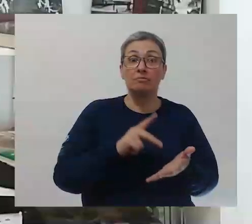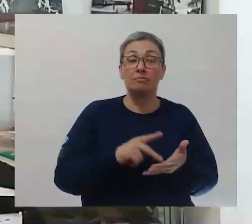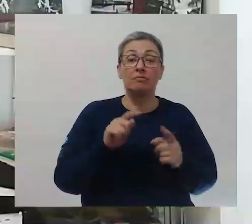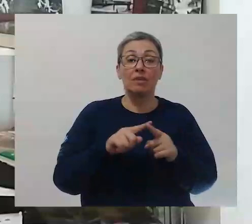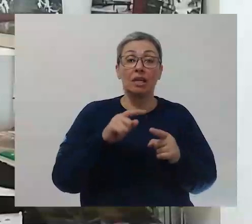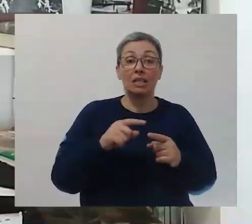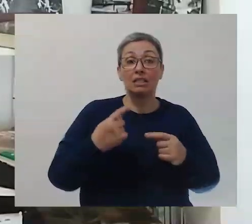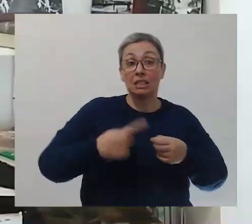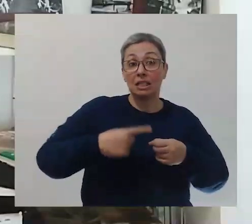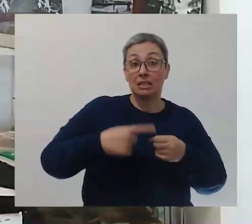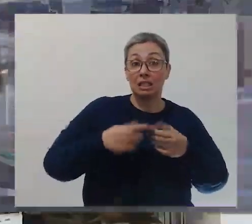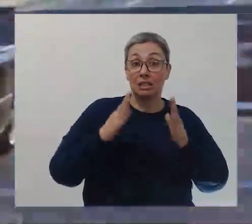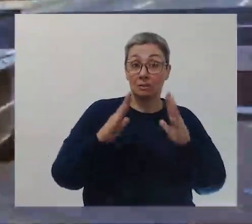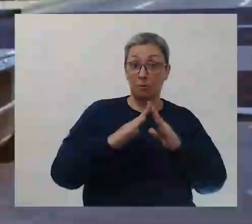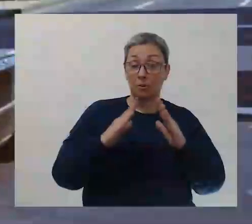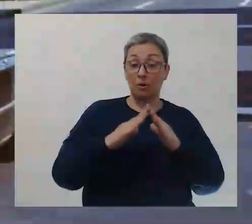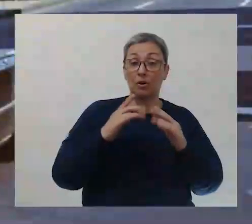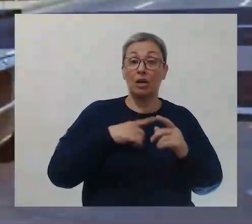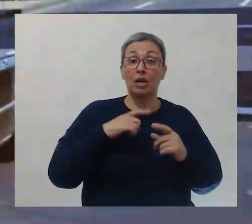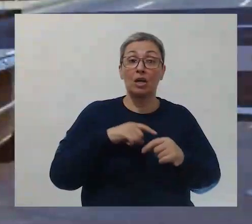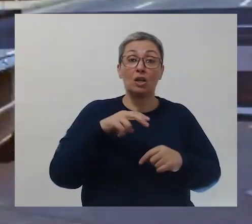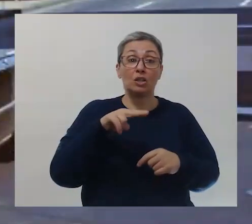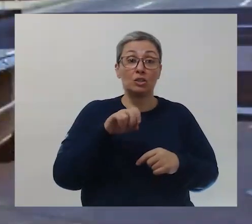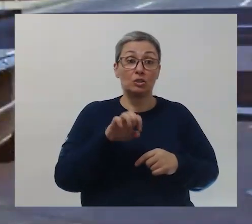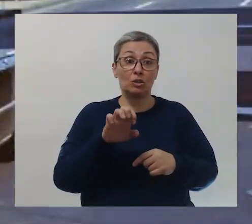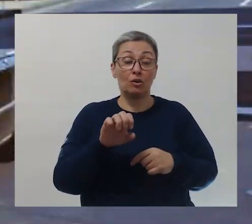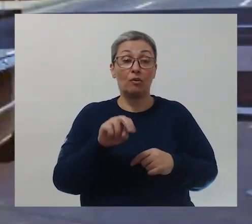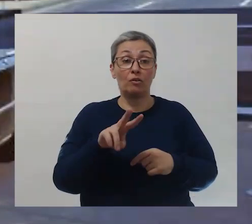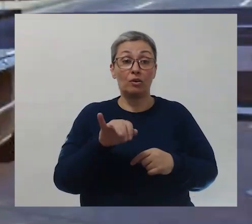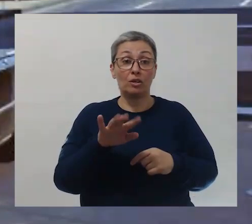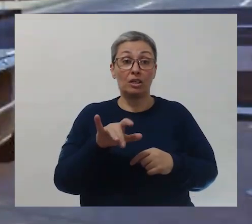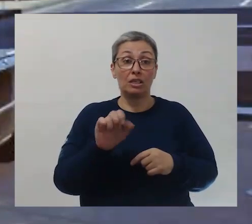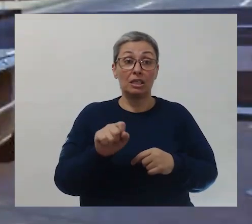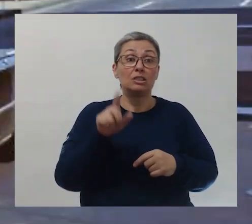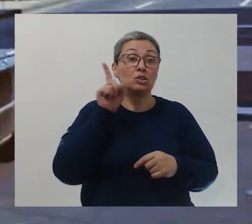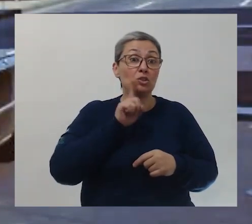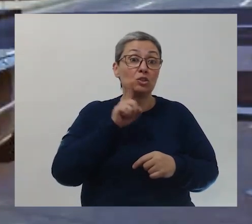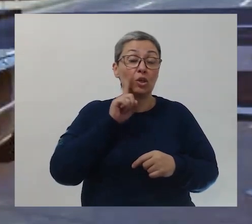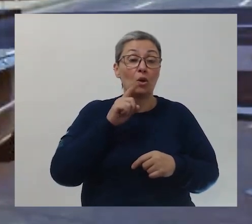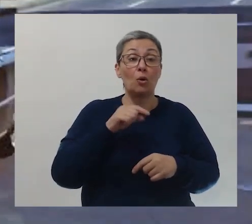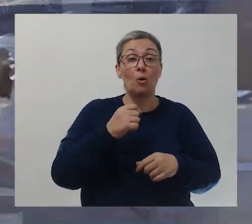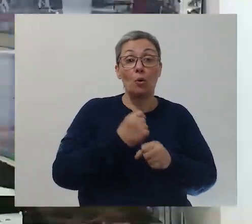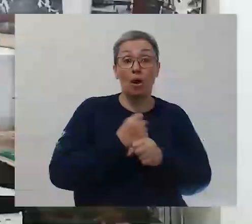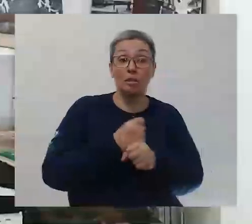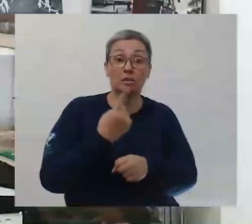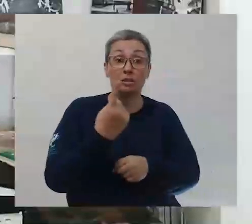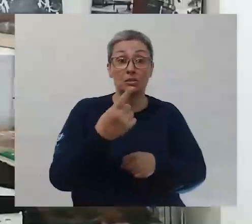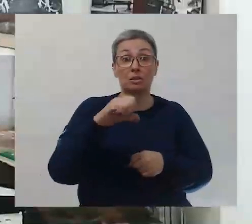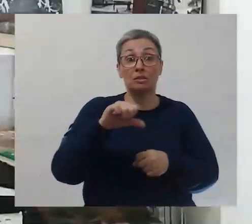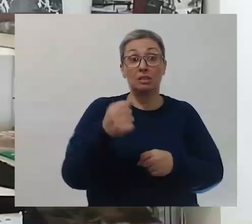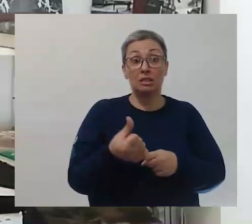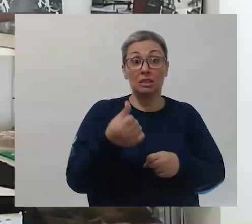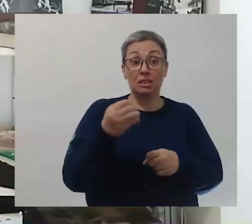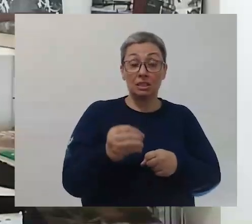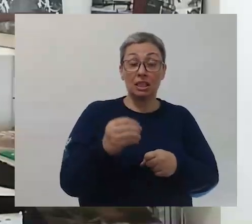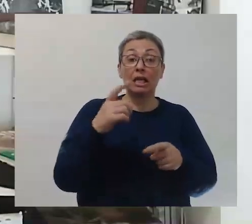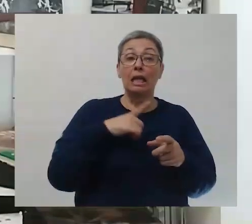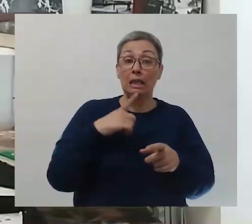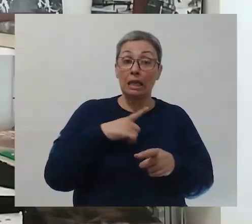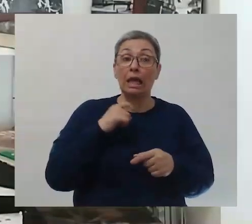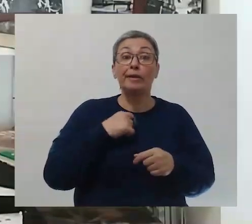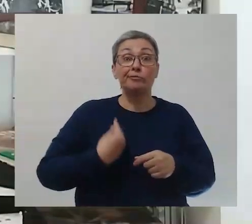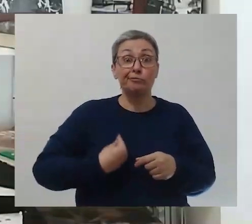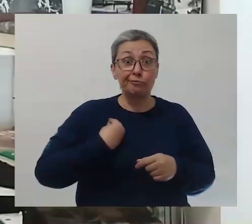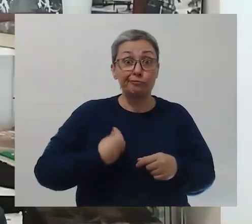Verdade. Na cidade em que ela morava, New Orleans, nos Estados Unidos, no ano de 1960,